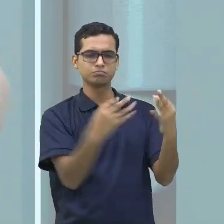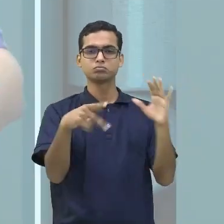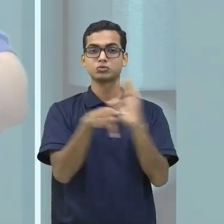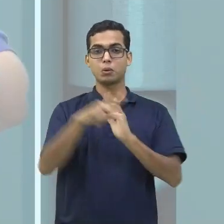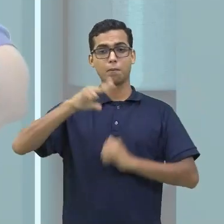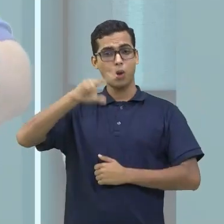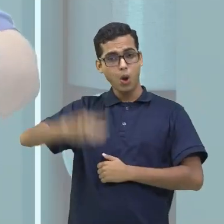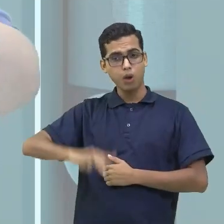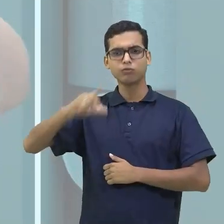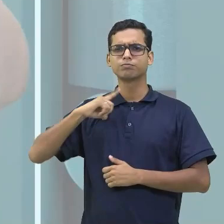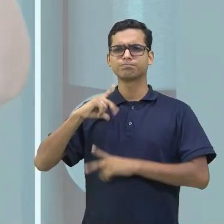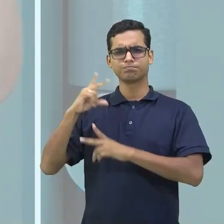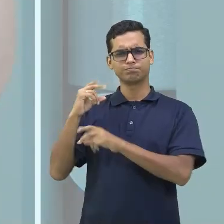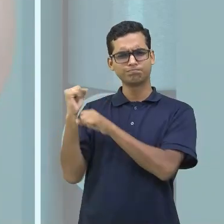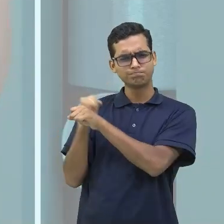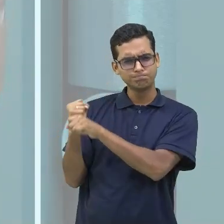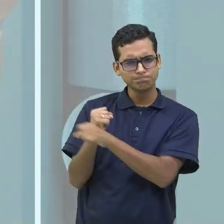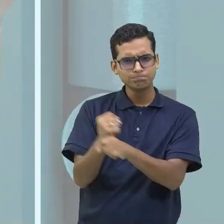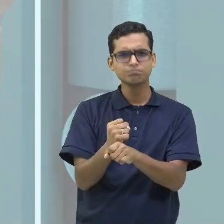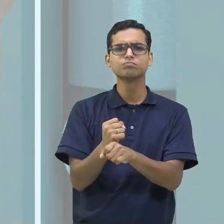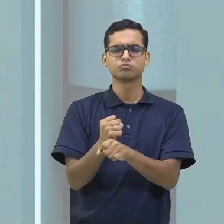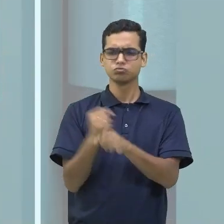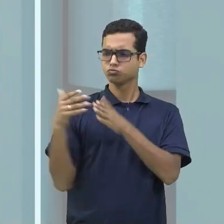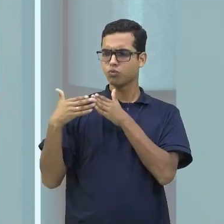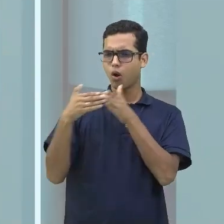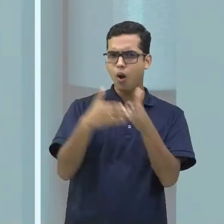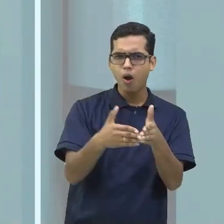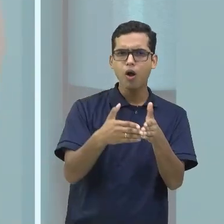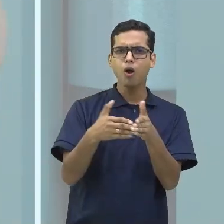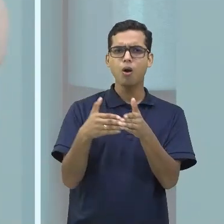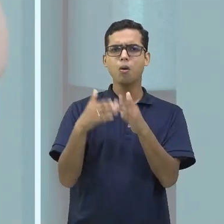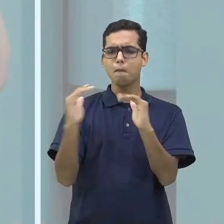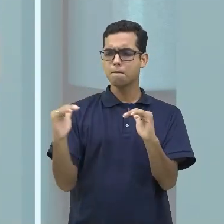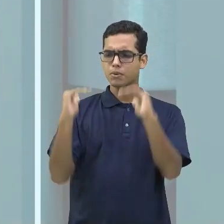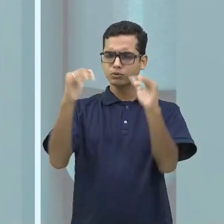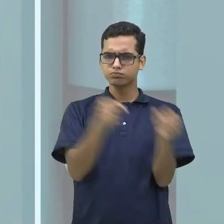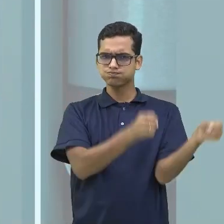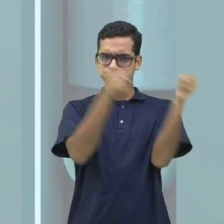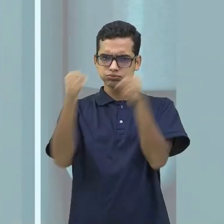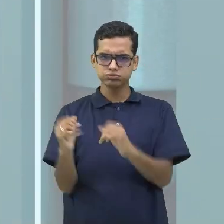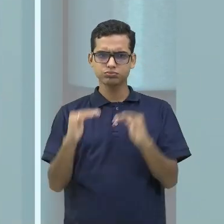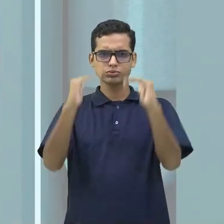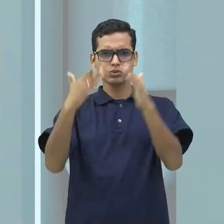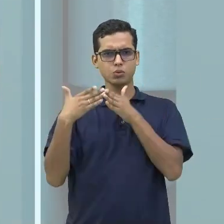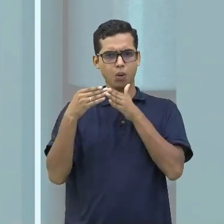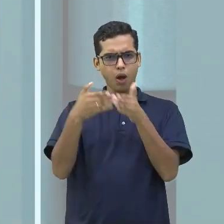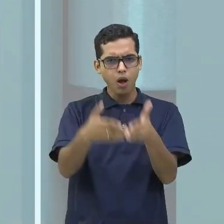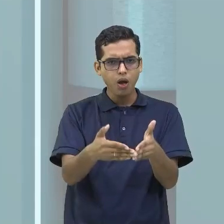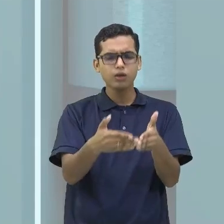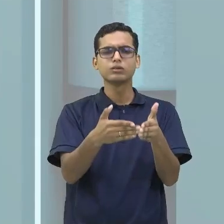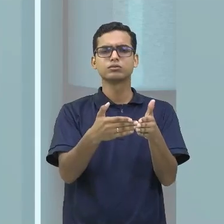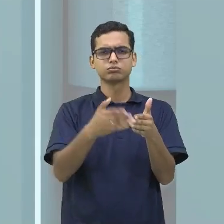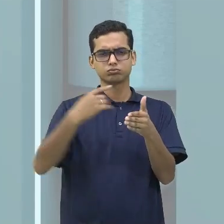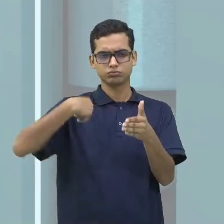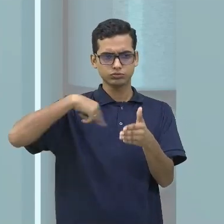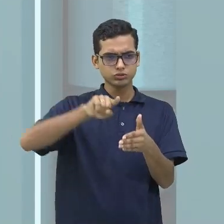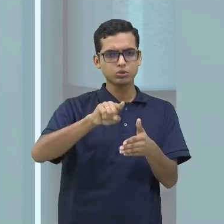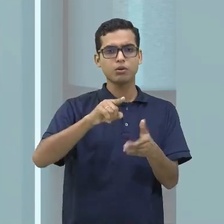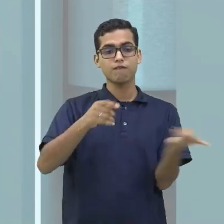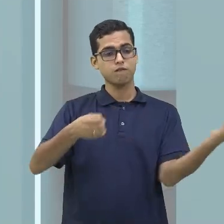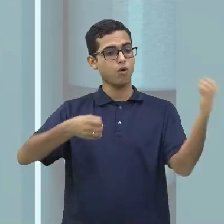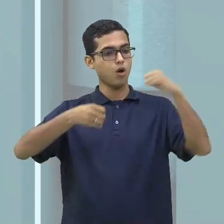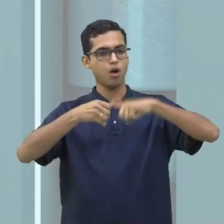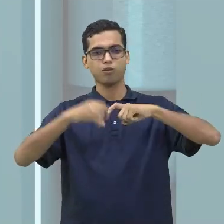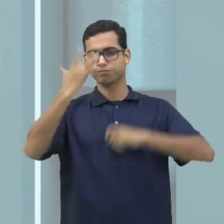porque Portugal durante muito tempo foi potência das navegações. Mas era num tempo em que se partia para navegar e não sabia se ia voltar, né?